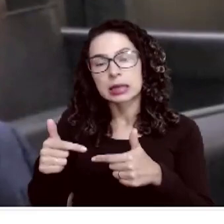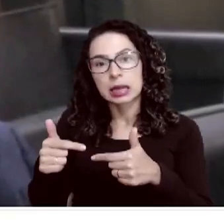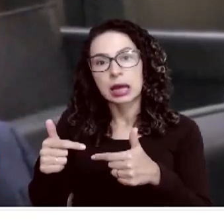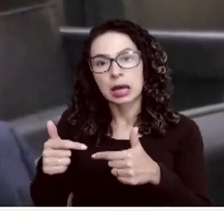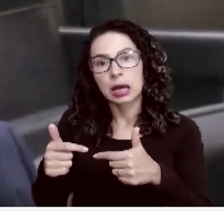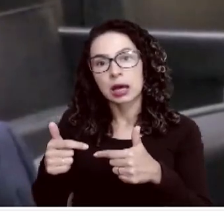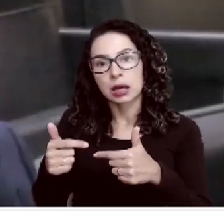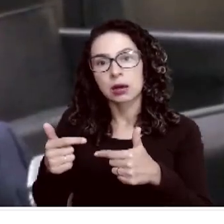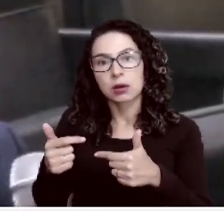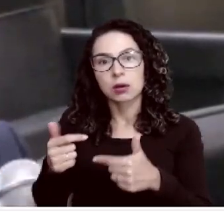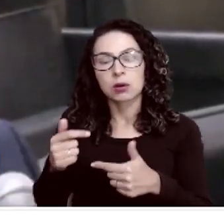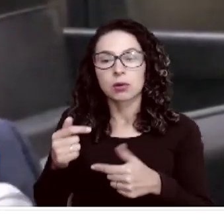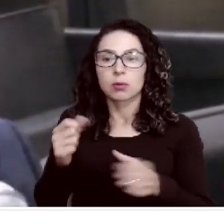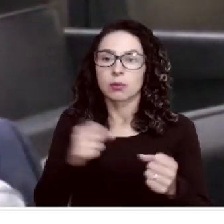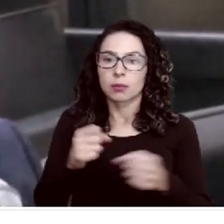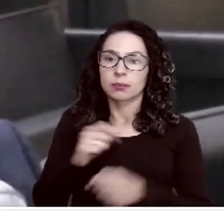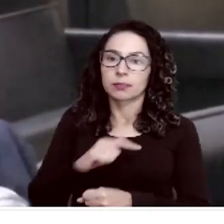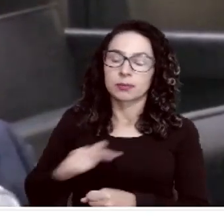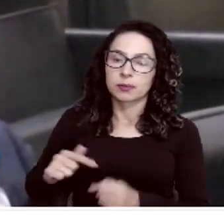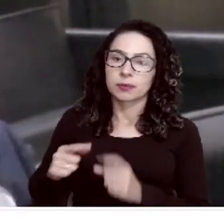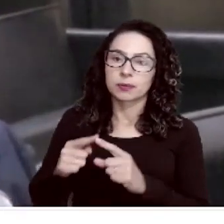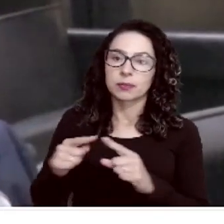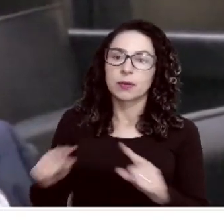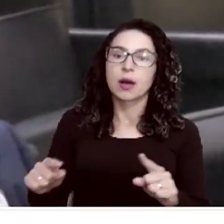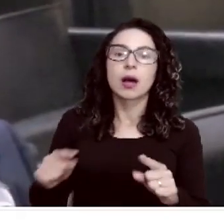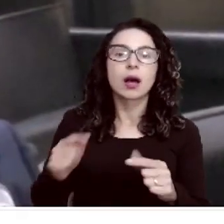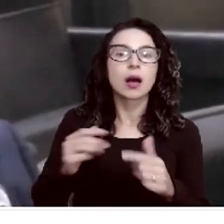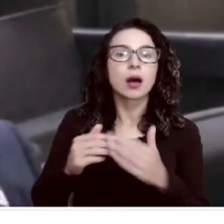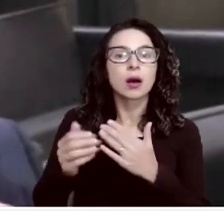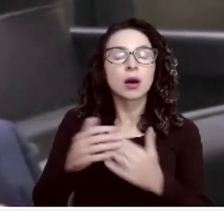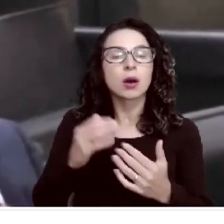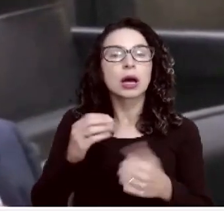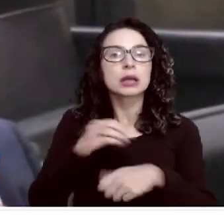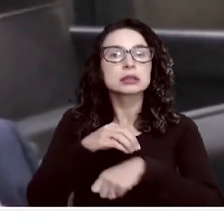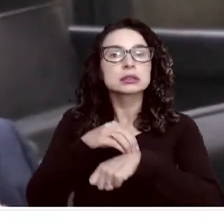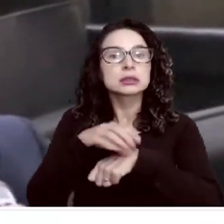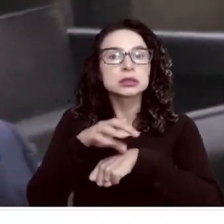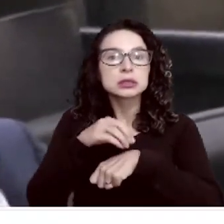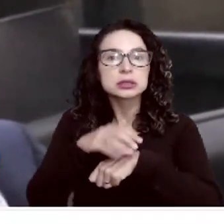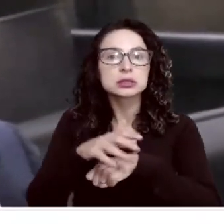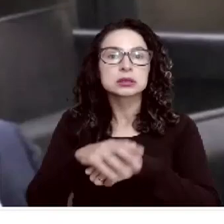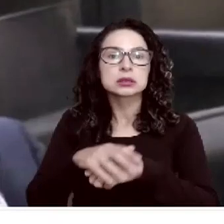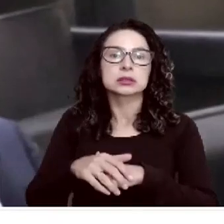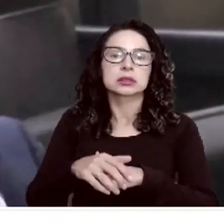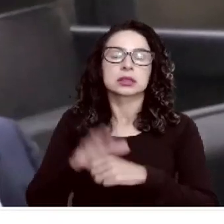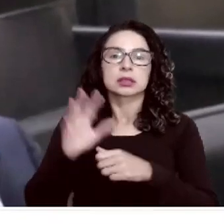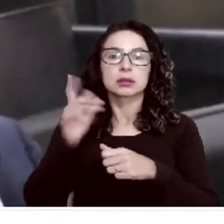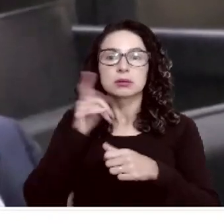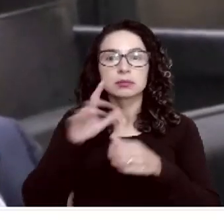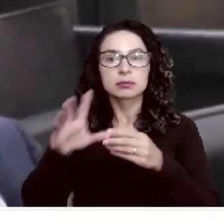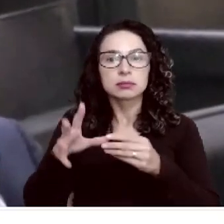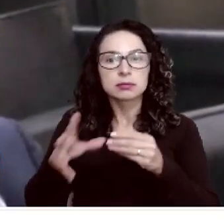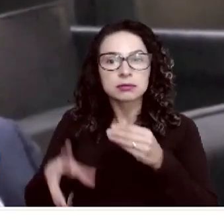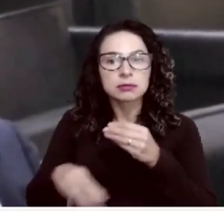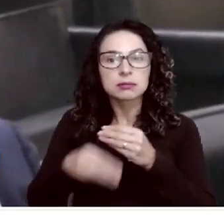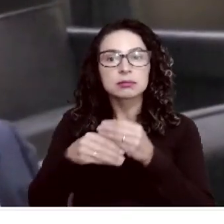verdade é essa. Mas qualquer tipo de orientação que agregue é